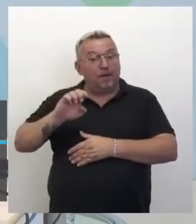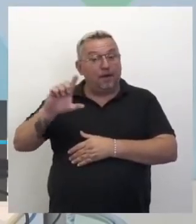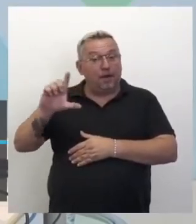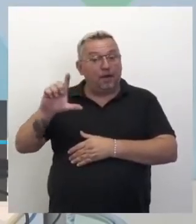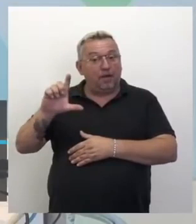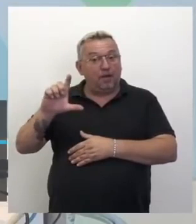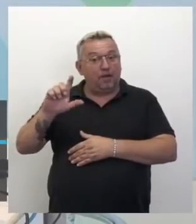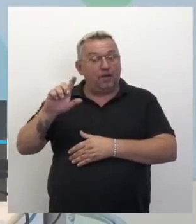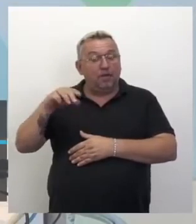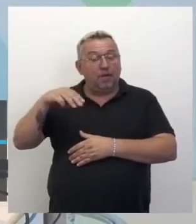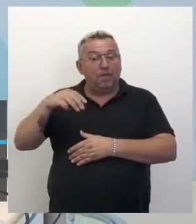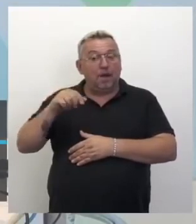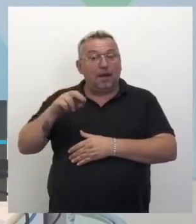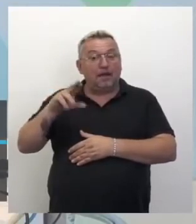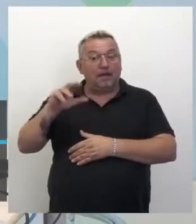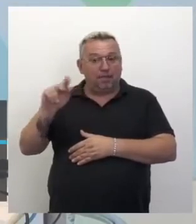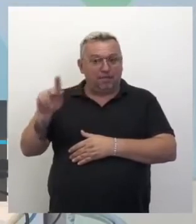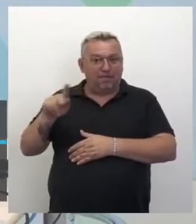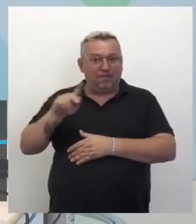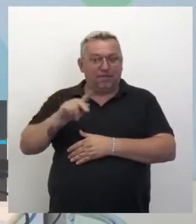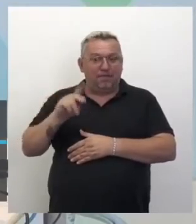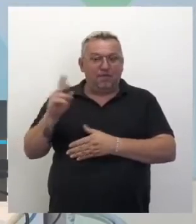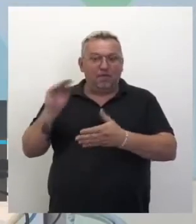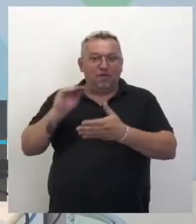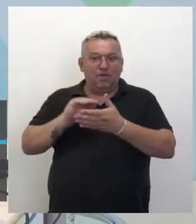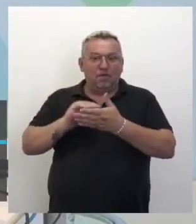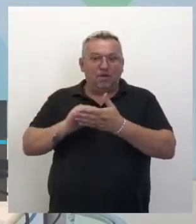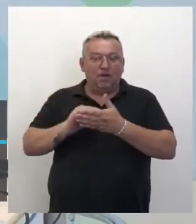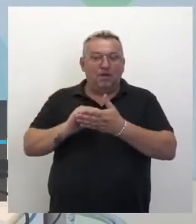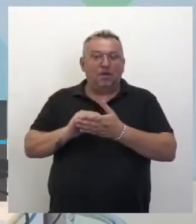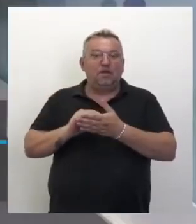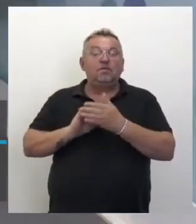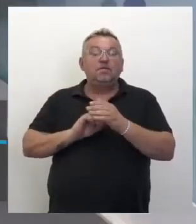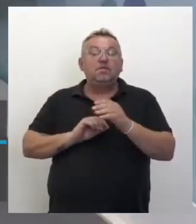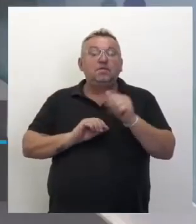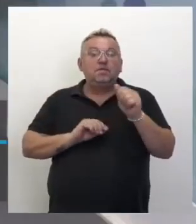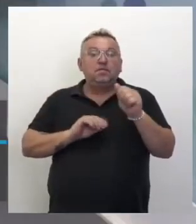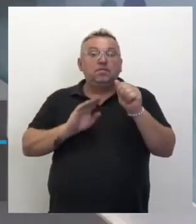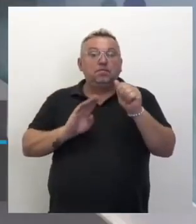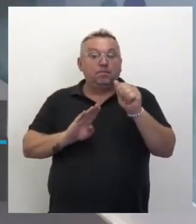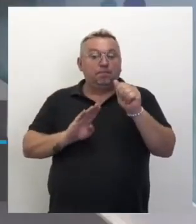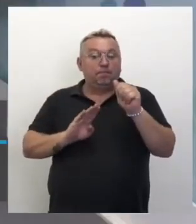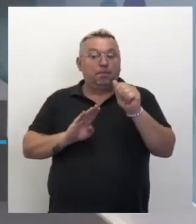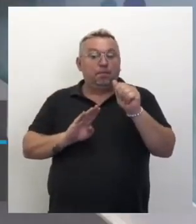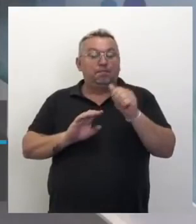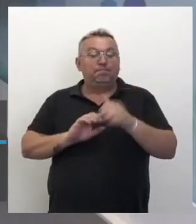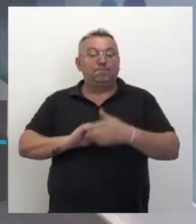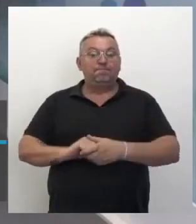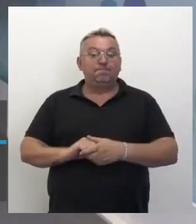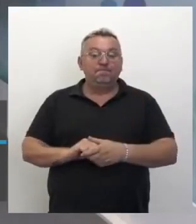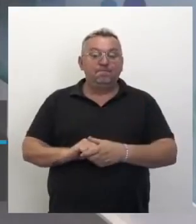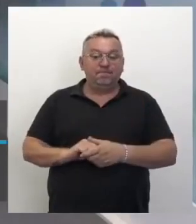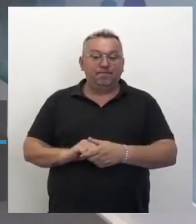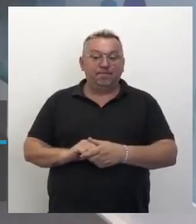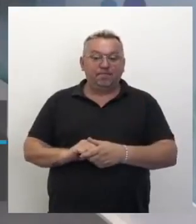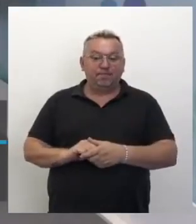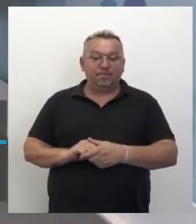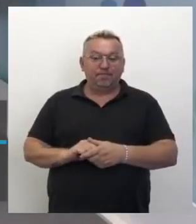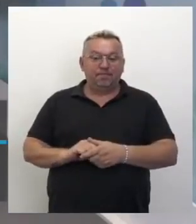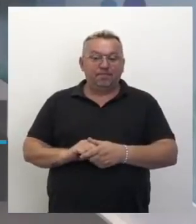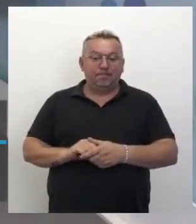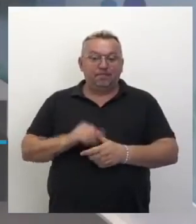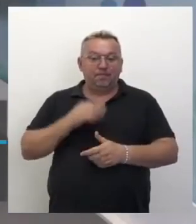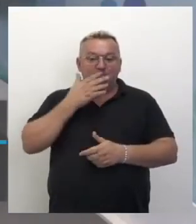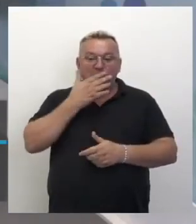pro Maria, mandou pra gente A or B. Temos uma controvérsia aí, Ed. Vamos ver o que vai ser. Ok, a controvérsia é